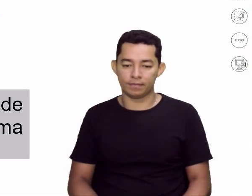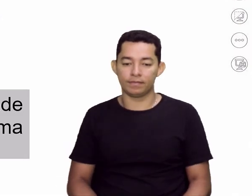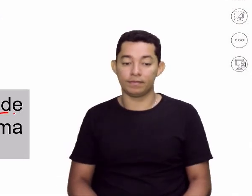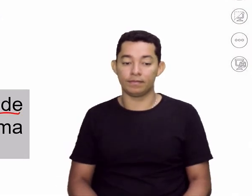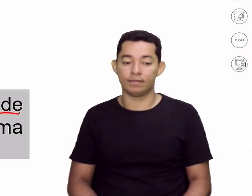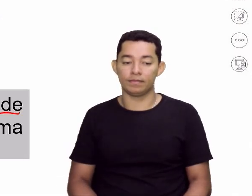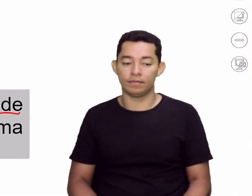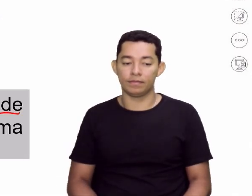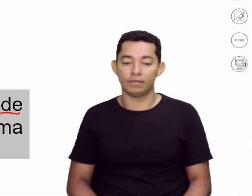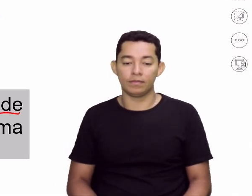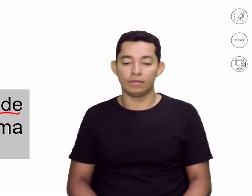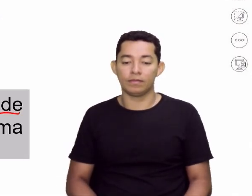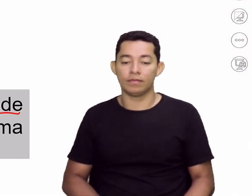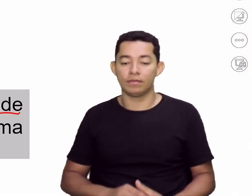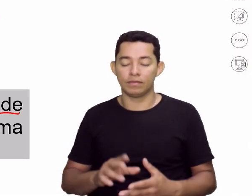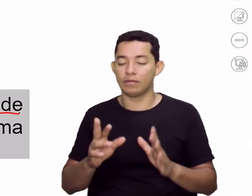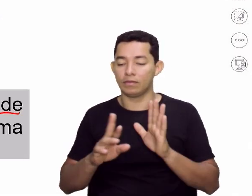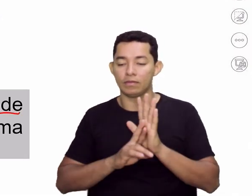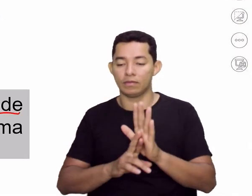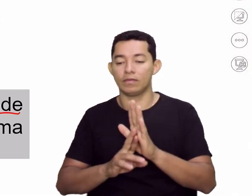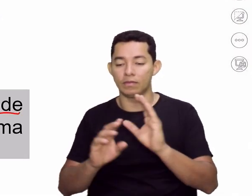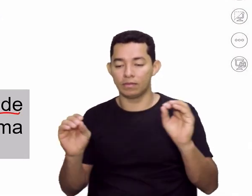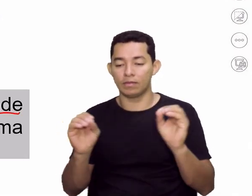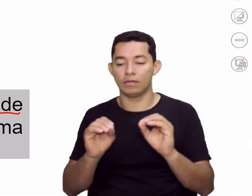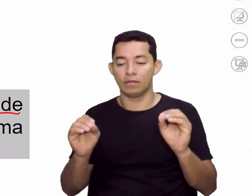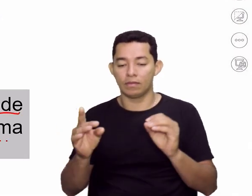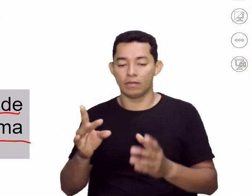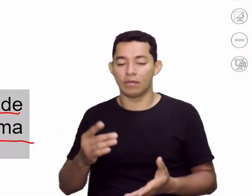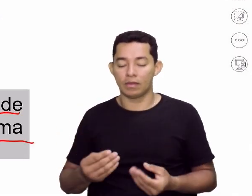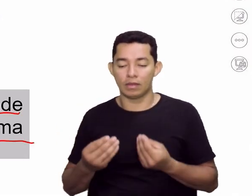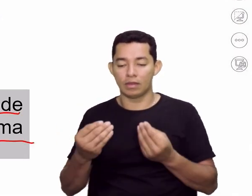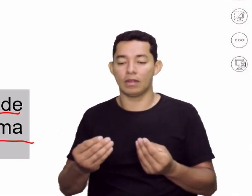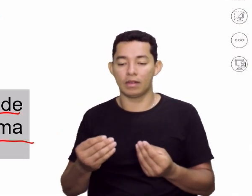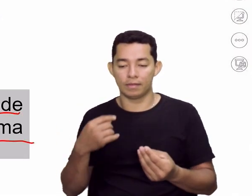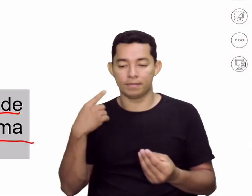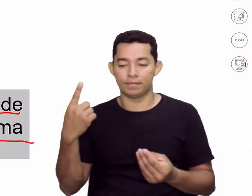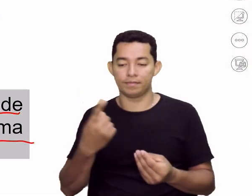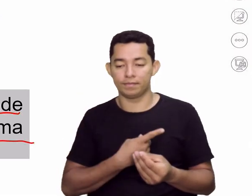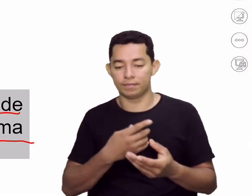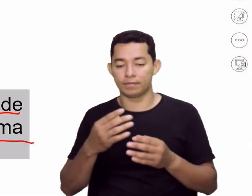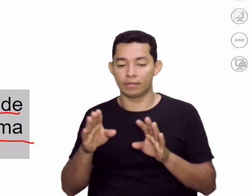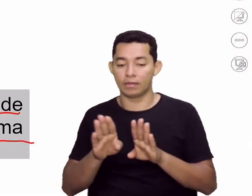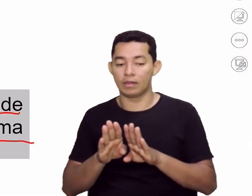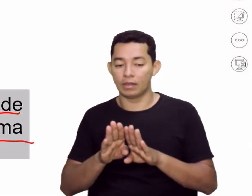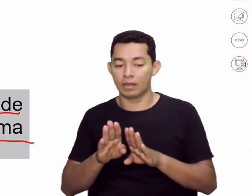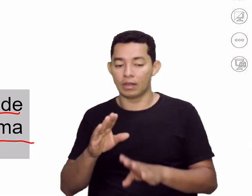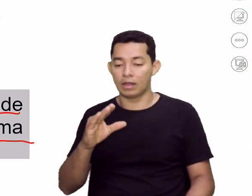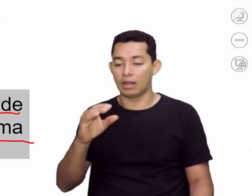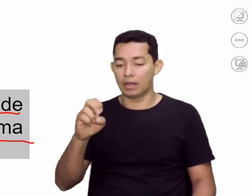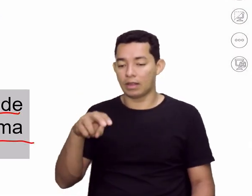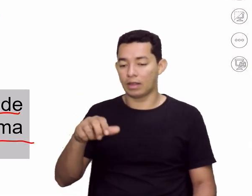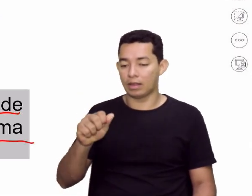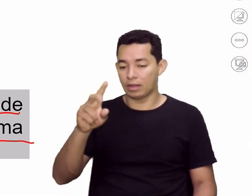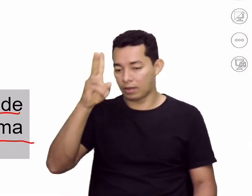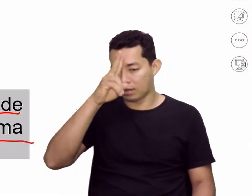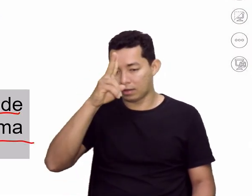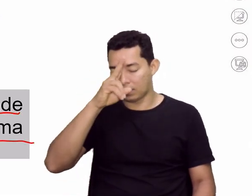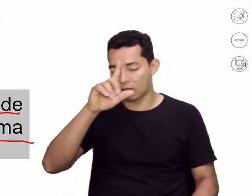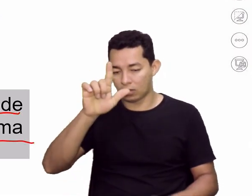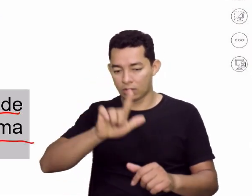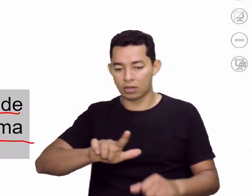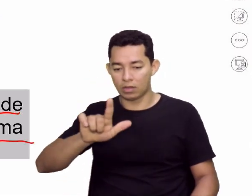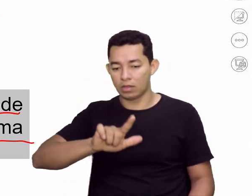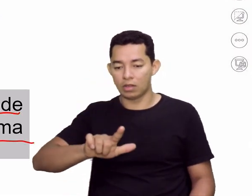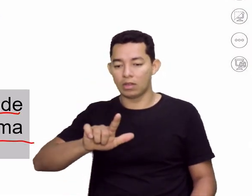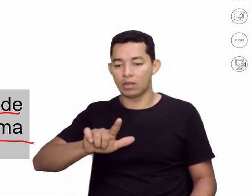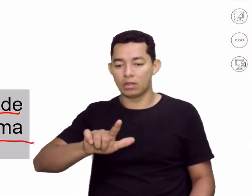abstrata não representa nada da realidade que nos cerca, nem narra figurativamente alguma cena histórica, literária,